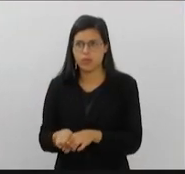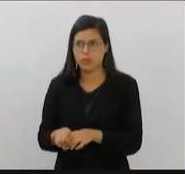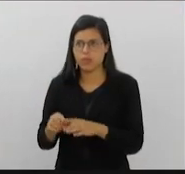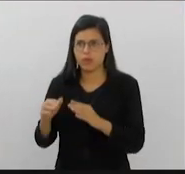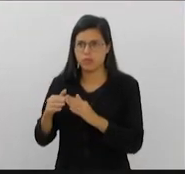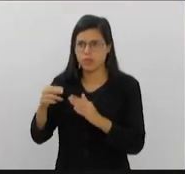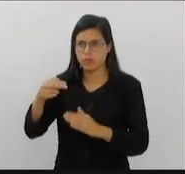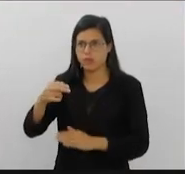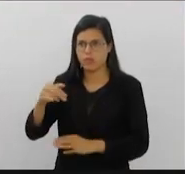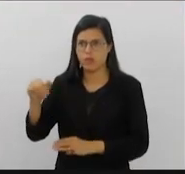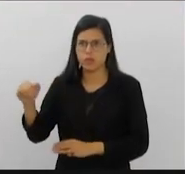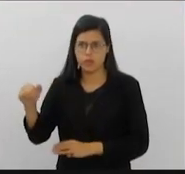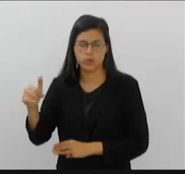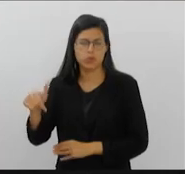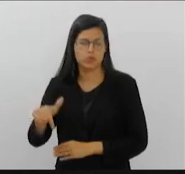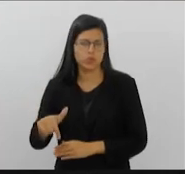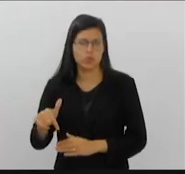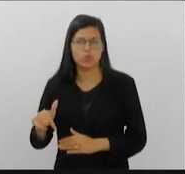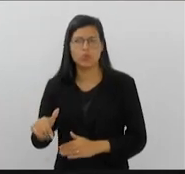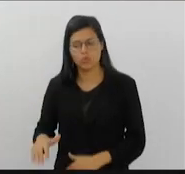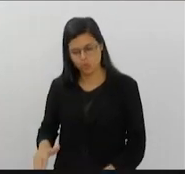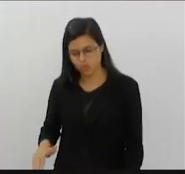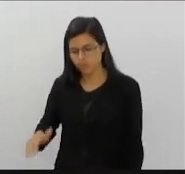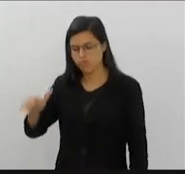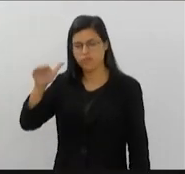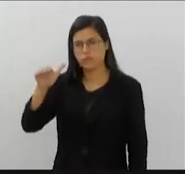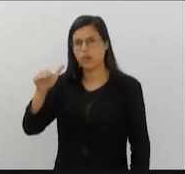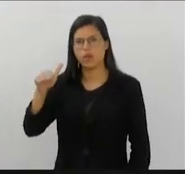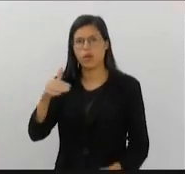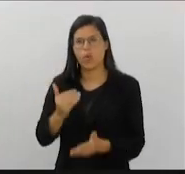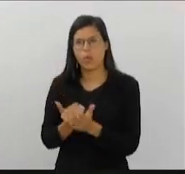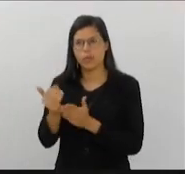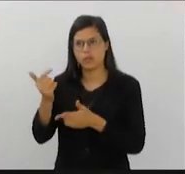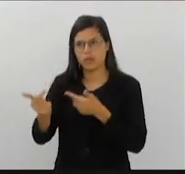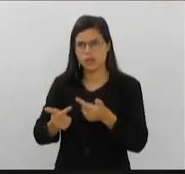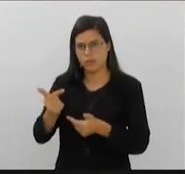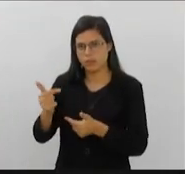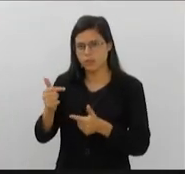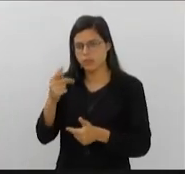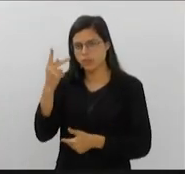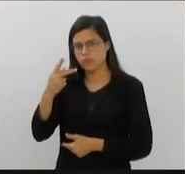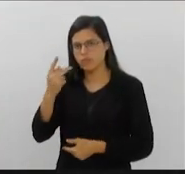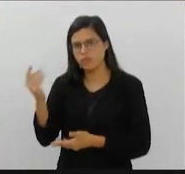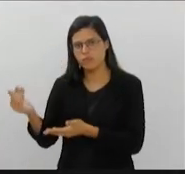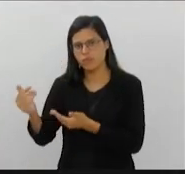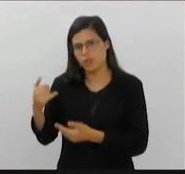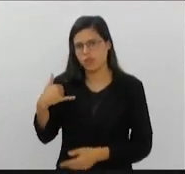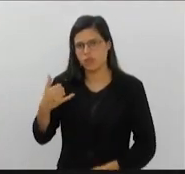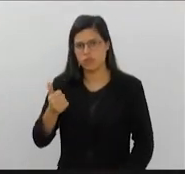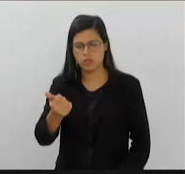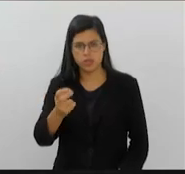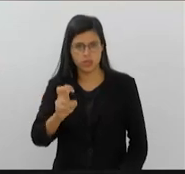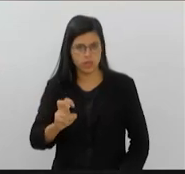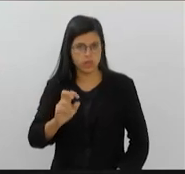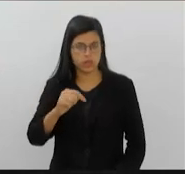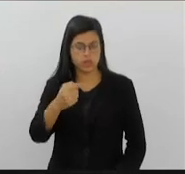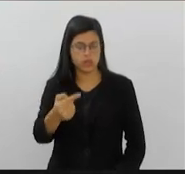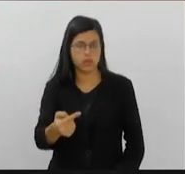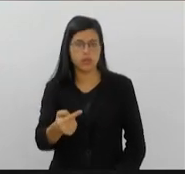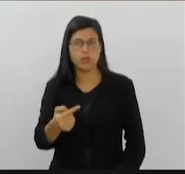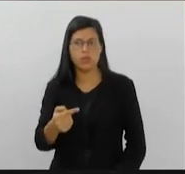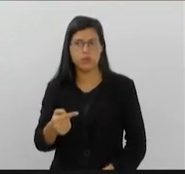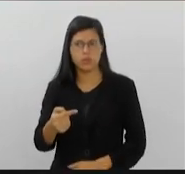fui criado em Nova Iguaçu, comecei a trabalhar com política de juventude aos 15 anos, depois de ter sido